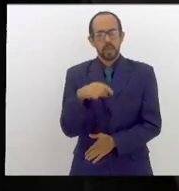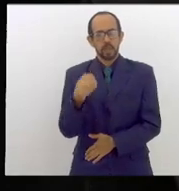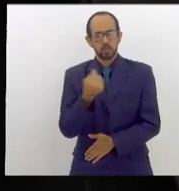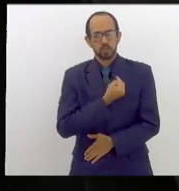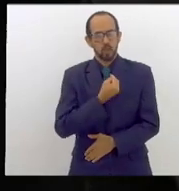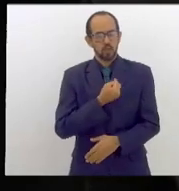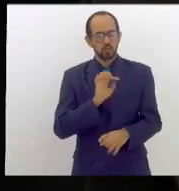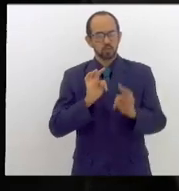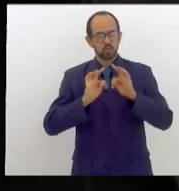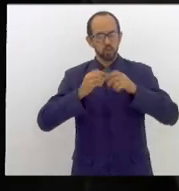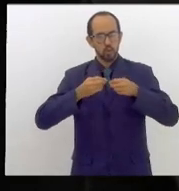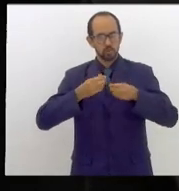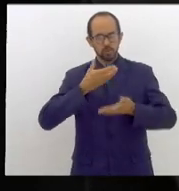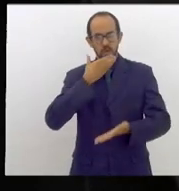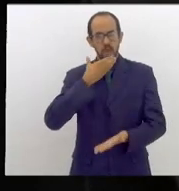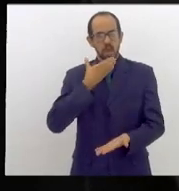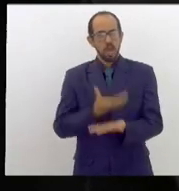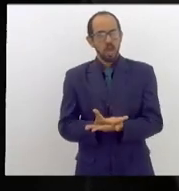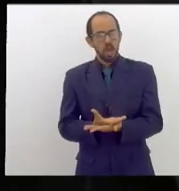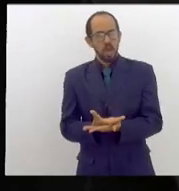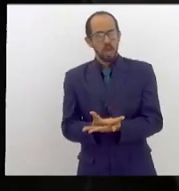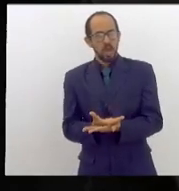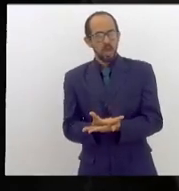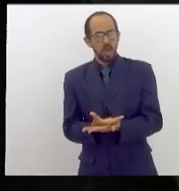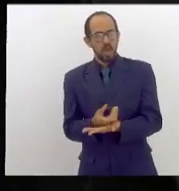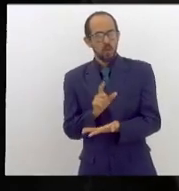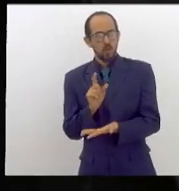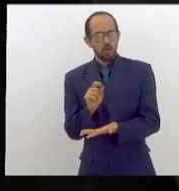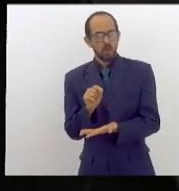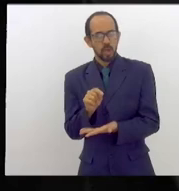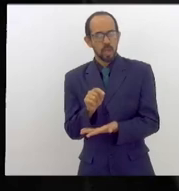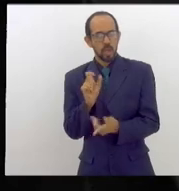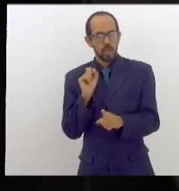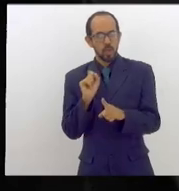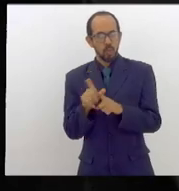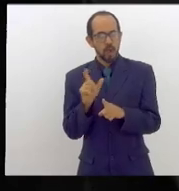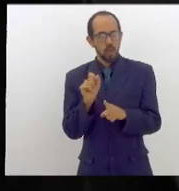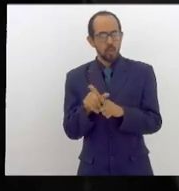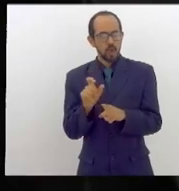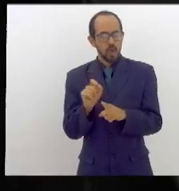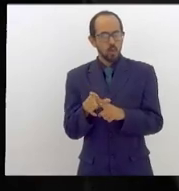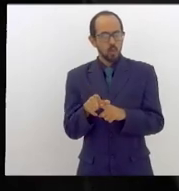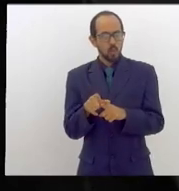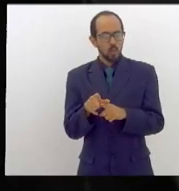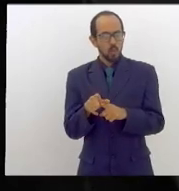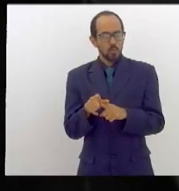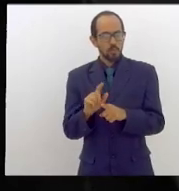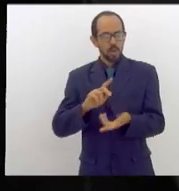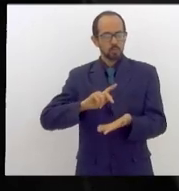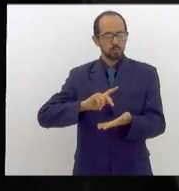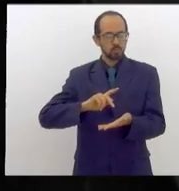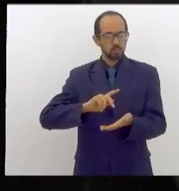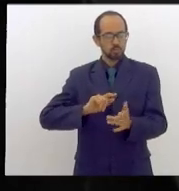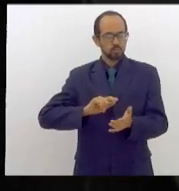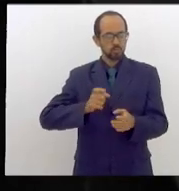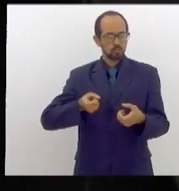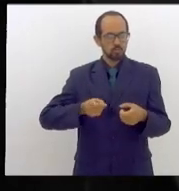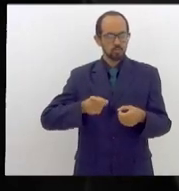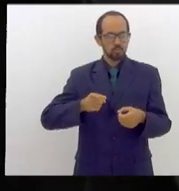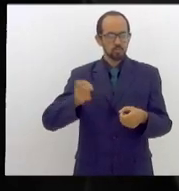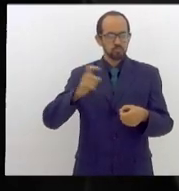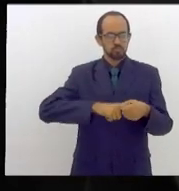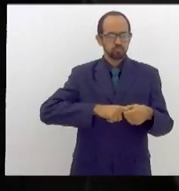absolutamente abismados com a previsão de aluguel é Marta de uma sede para secretaria de saúde por